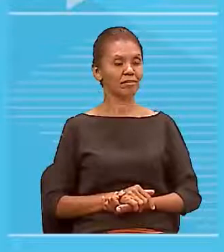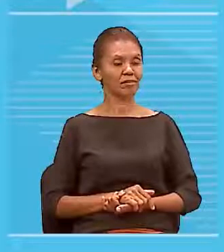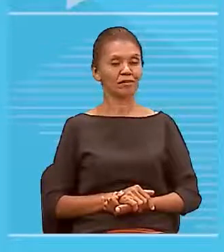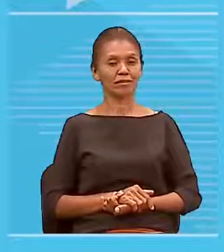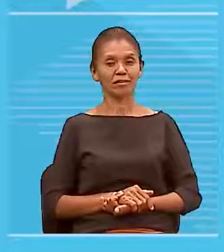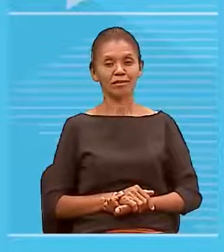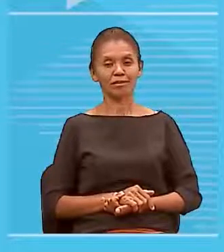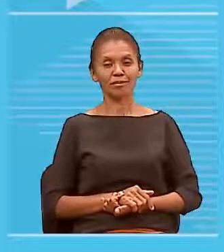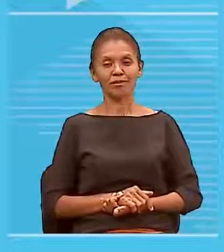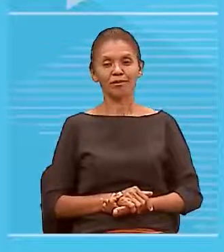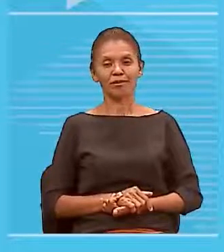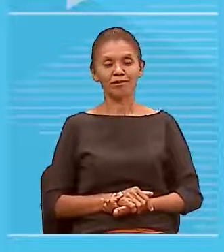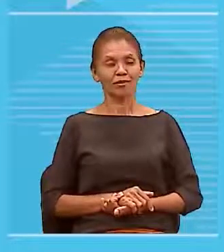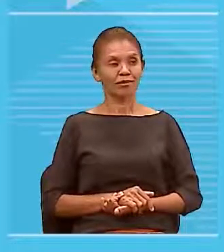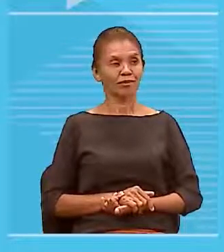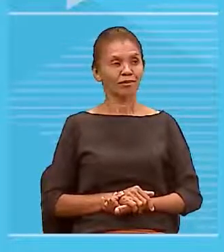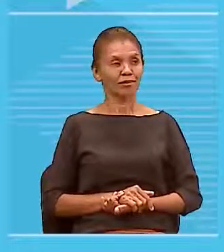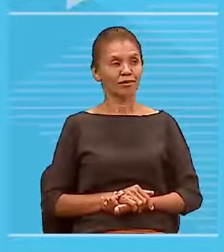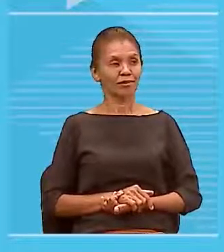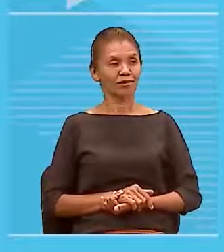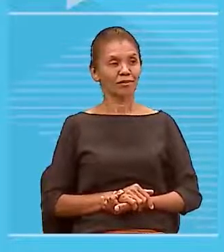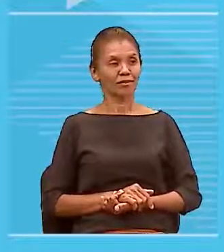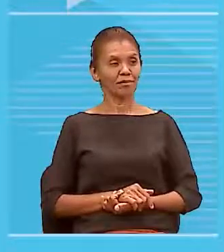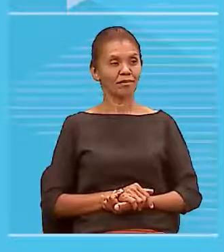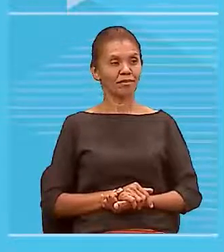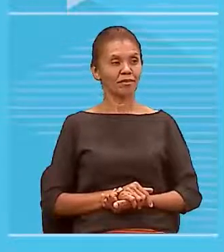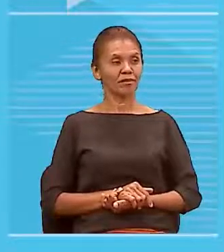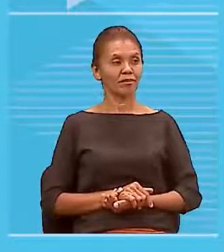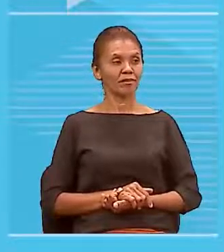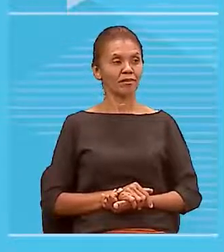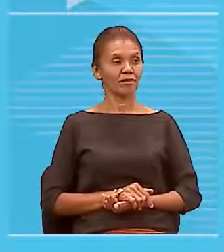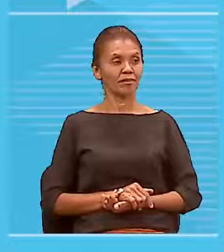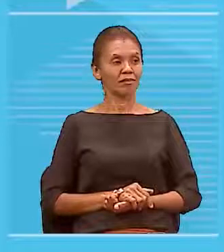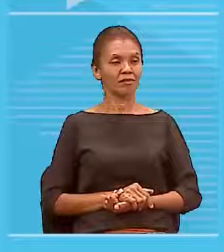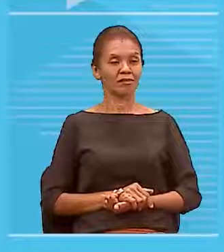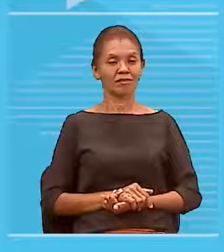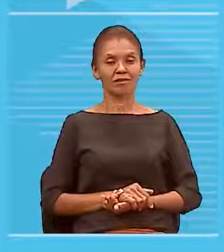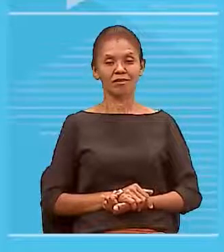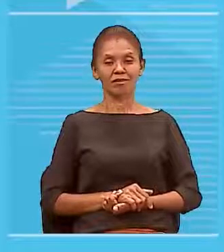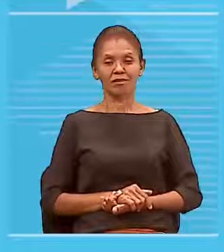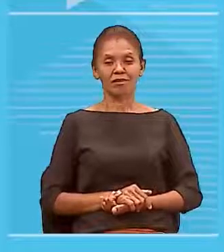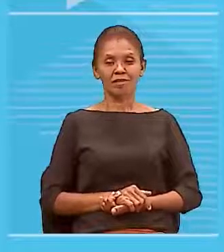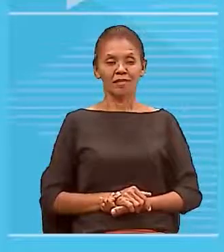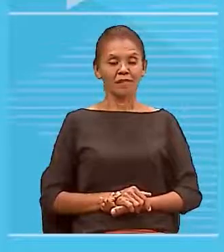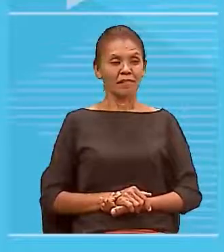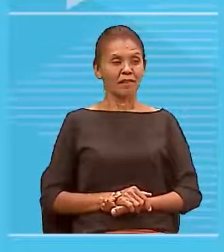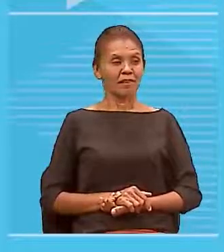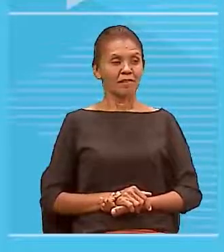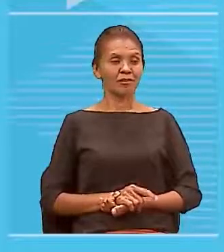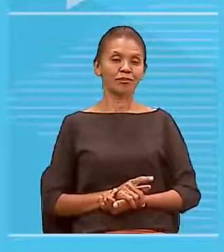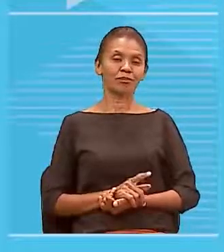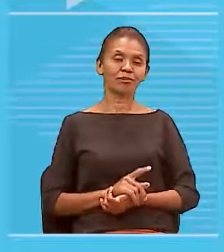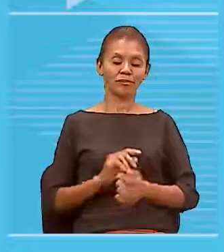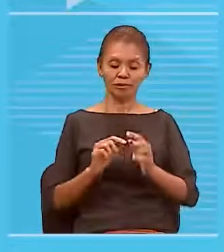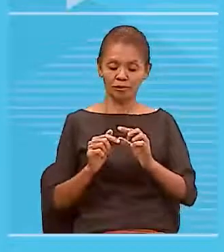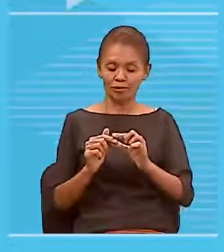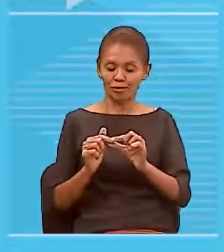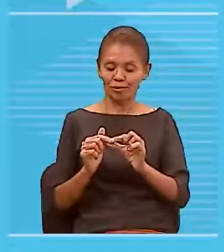Embaixo da unha, que é cheia de terra, cheia de bactéria, no intestino.